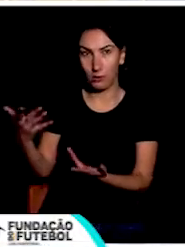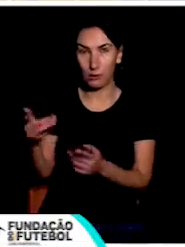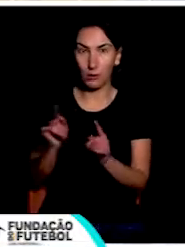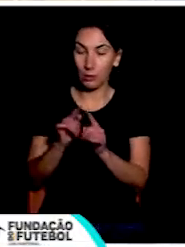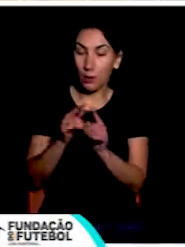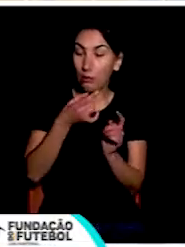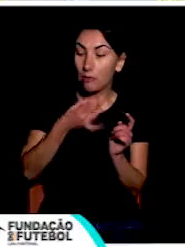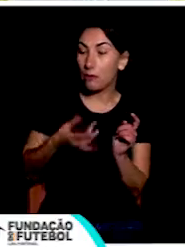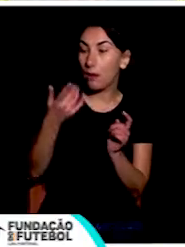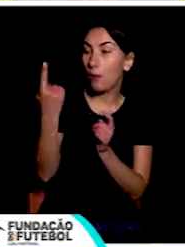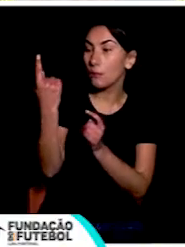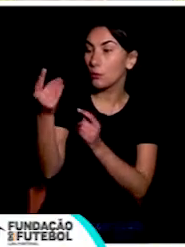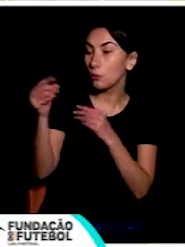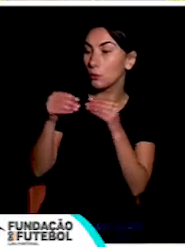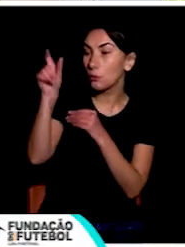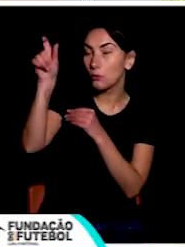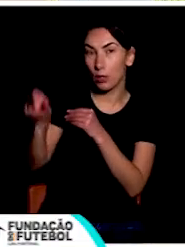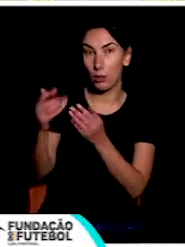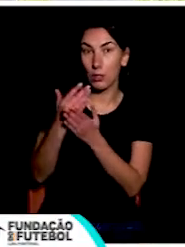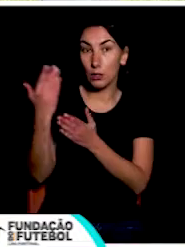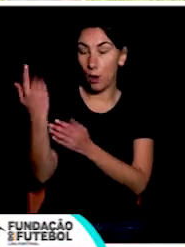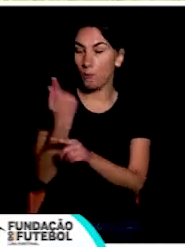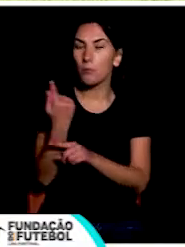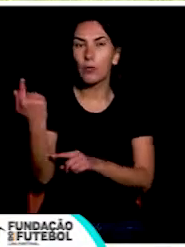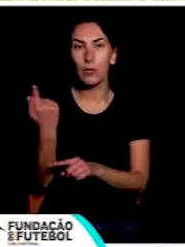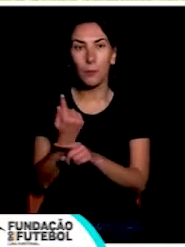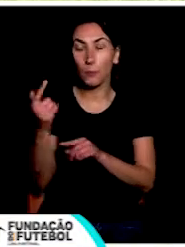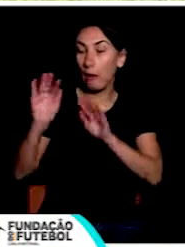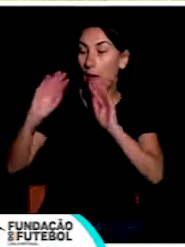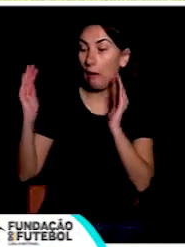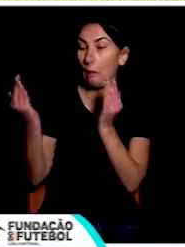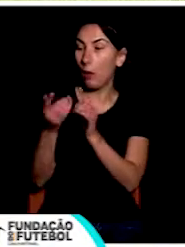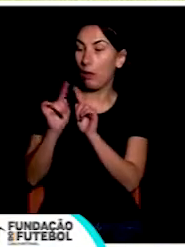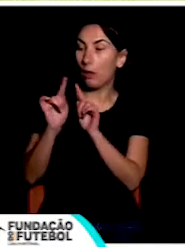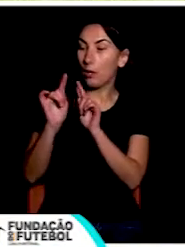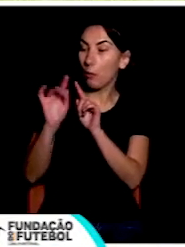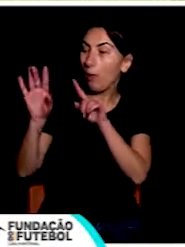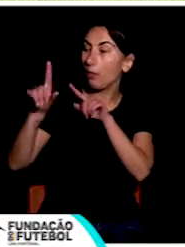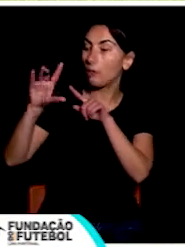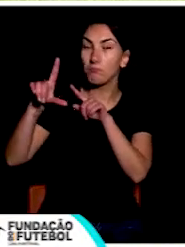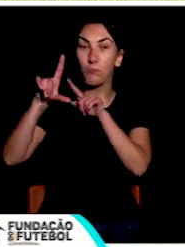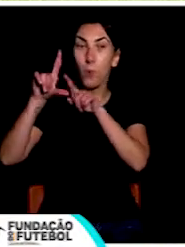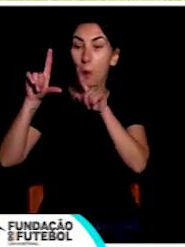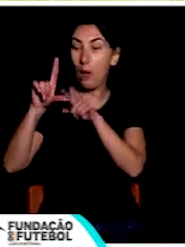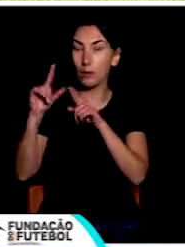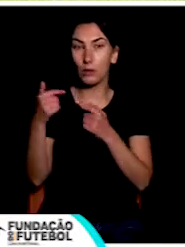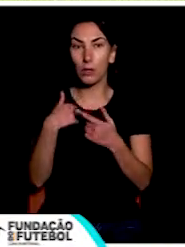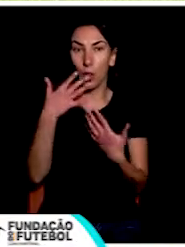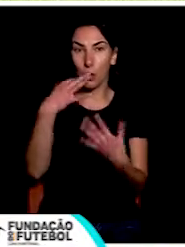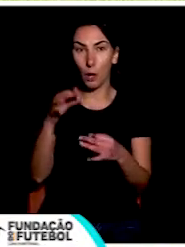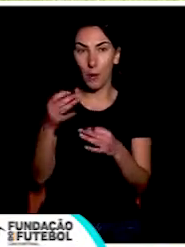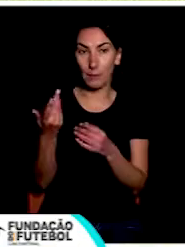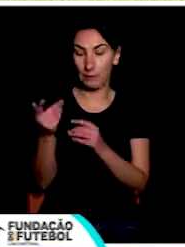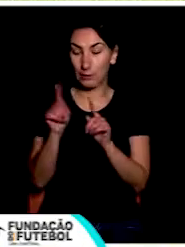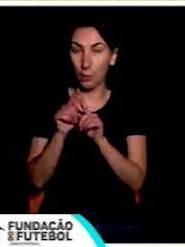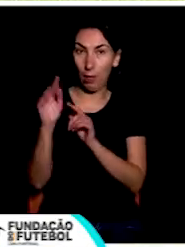direito, que é o mais comum deste lado, deixávamos só um homem do lado de fora da bola. Porquê? Porque a bola vai sempre fazer um ângulo para